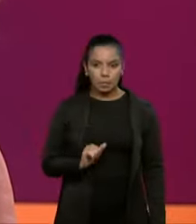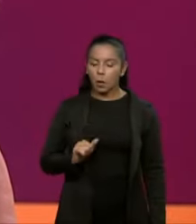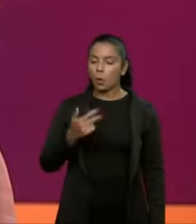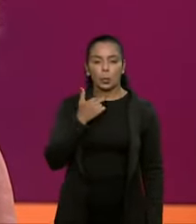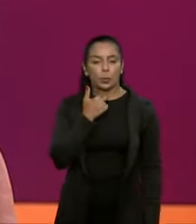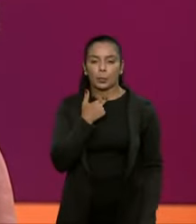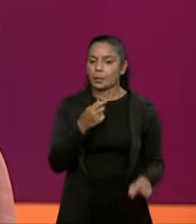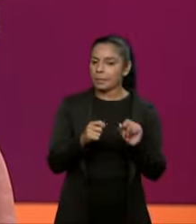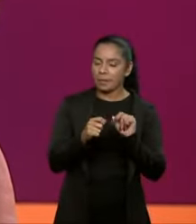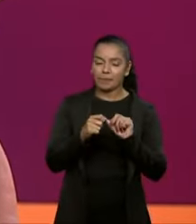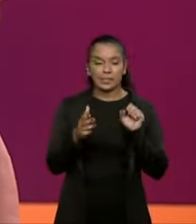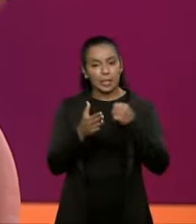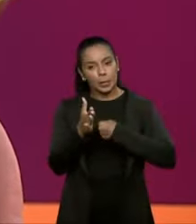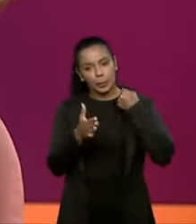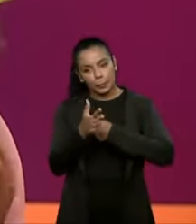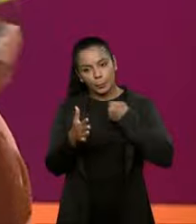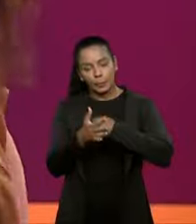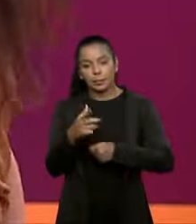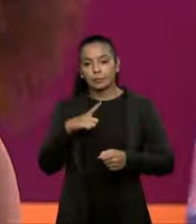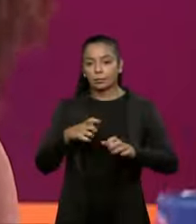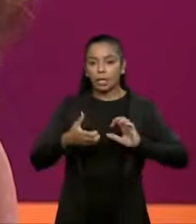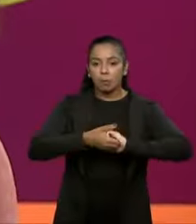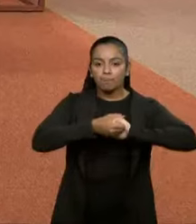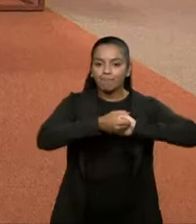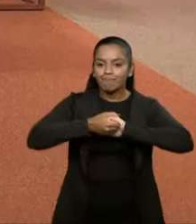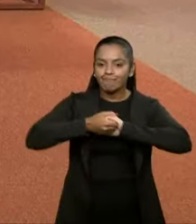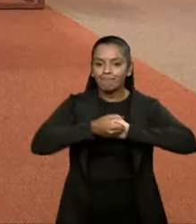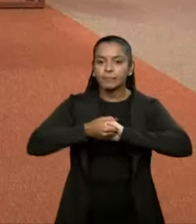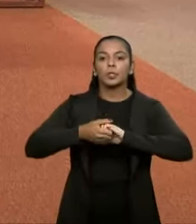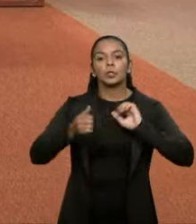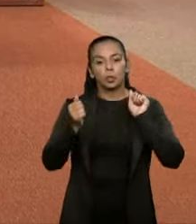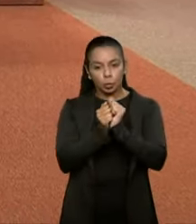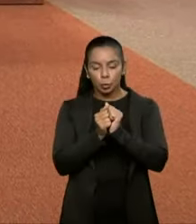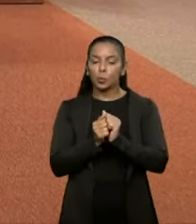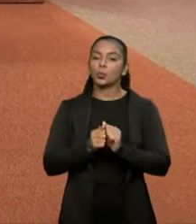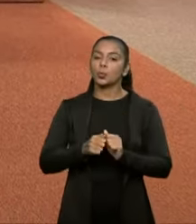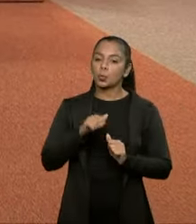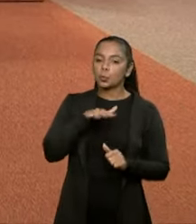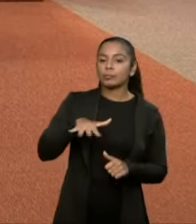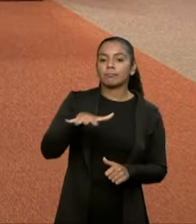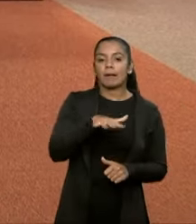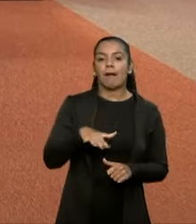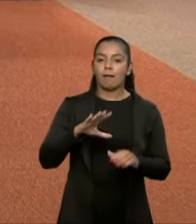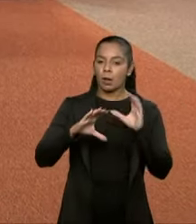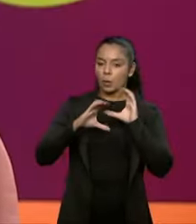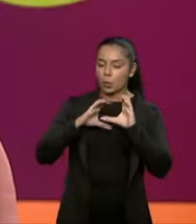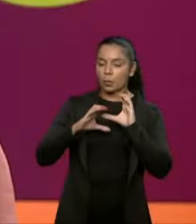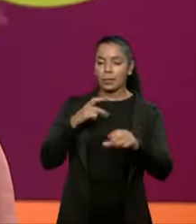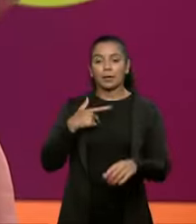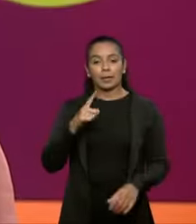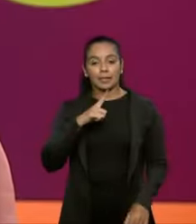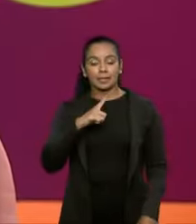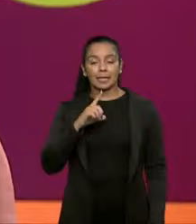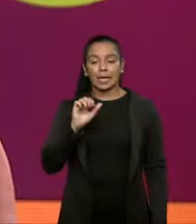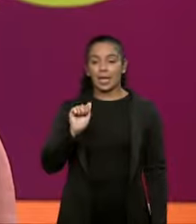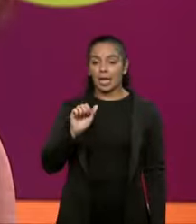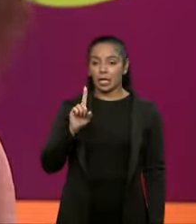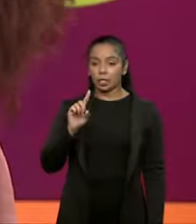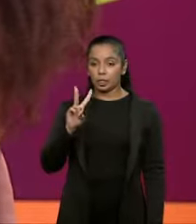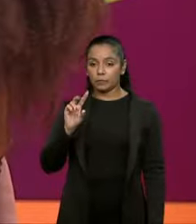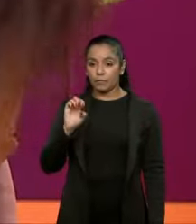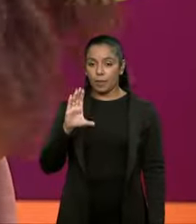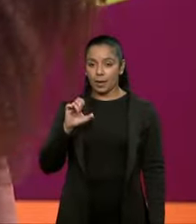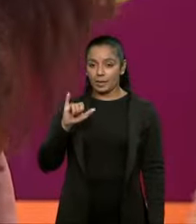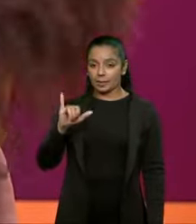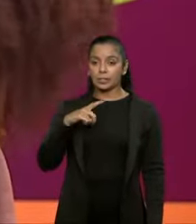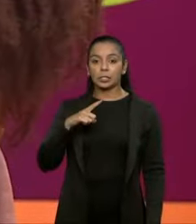pra gente fazer essa luta sentar assim, ó, de mão dada com os veículos de comunicação. Quando a gente tem um termo, né, do advocacy, da incidência